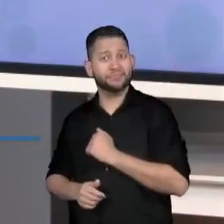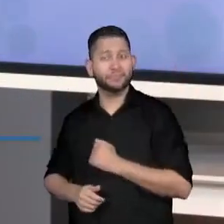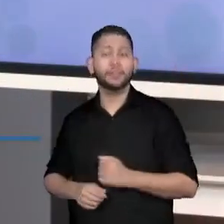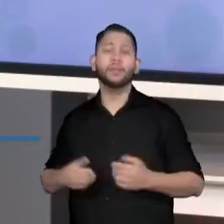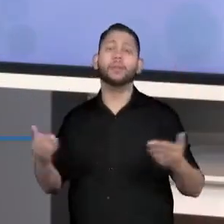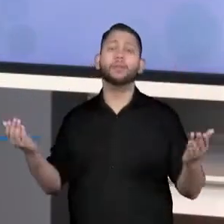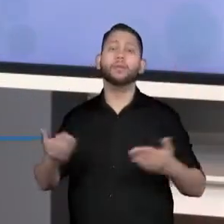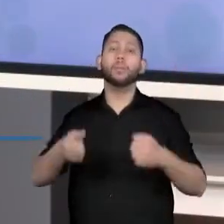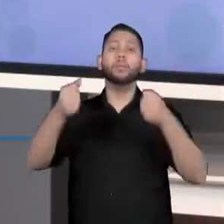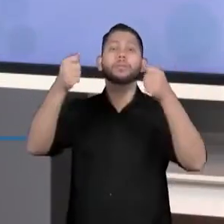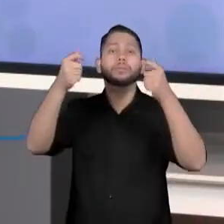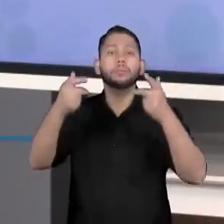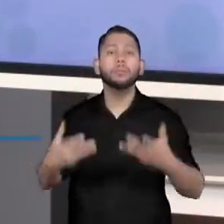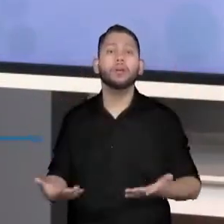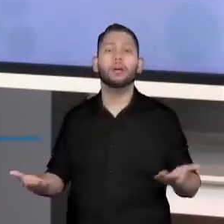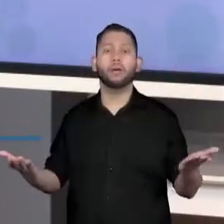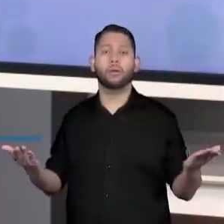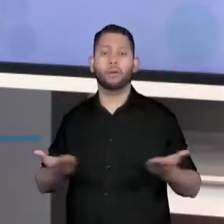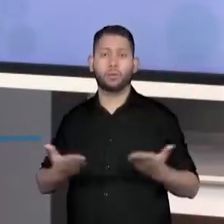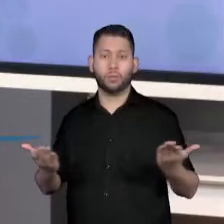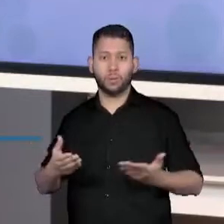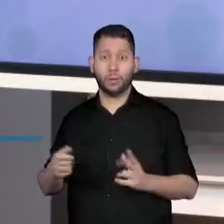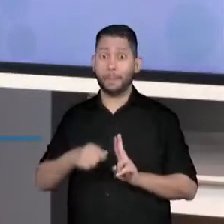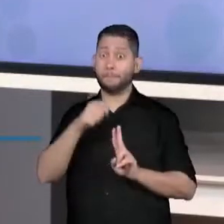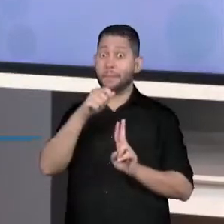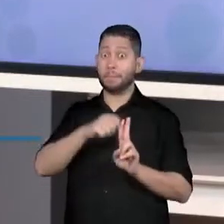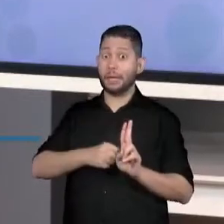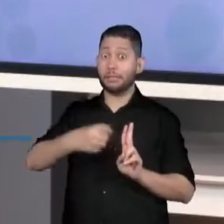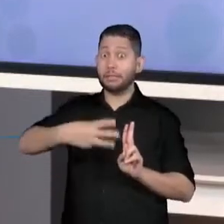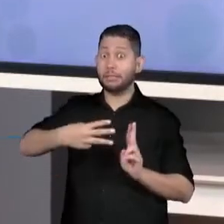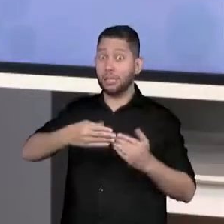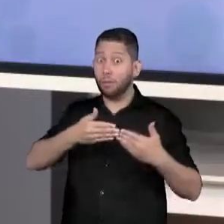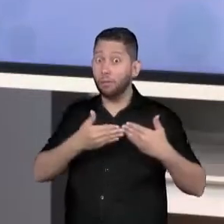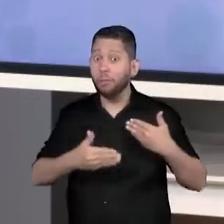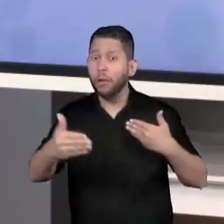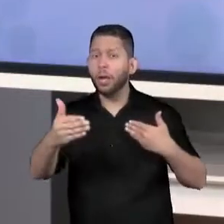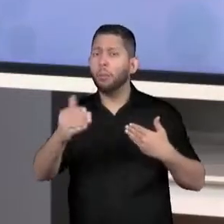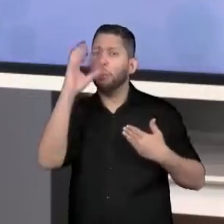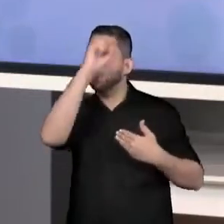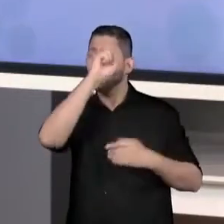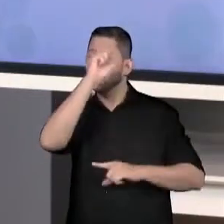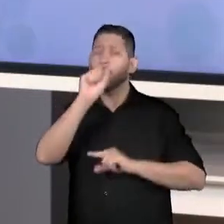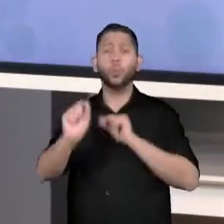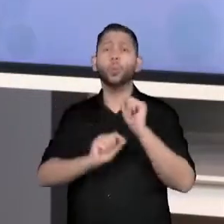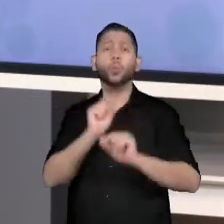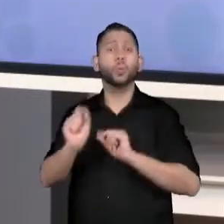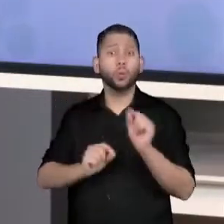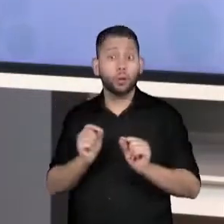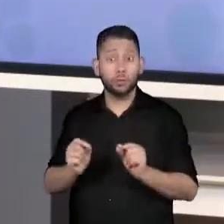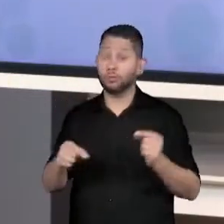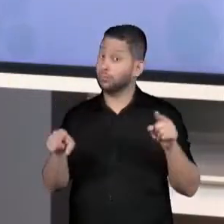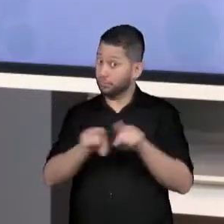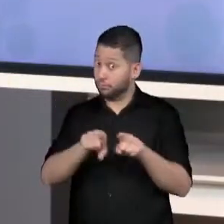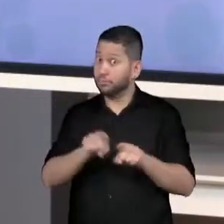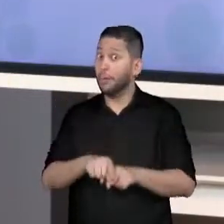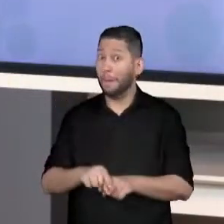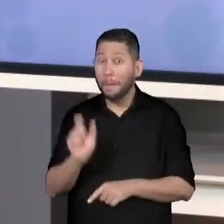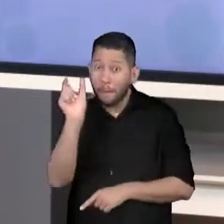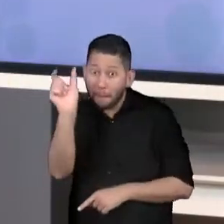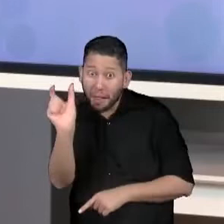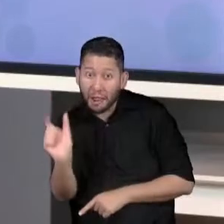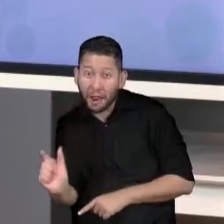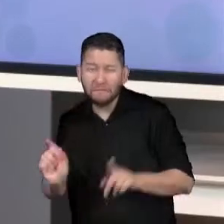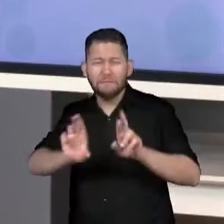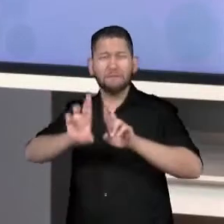nosso terceiro bimestre. Tá preparado? So, are you ready for that? Lots of new words, um montão de palavras novas